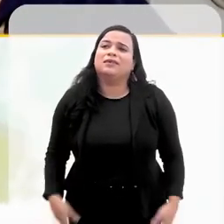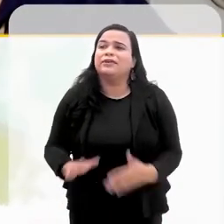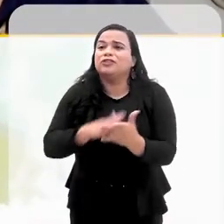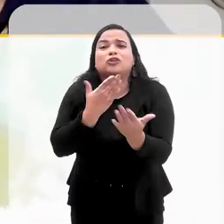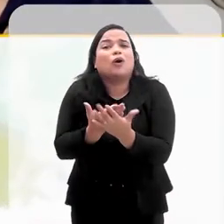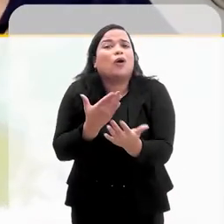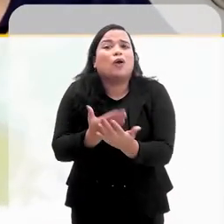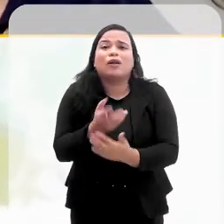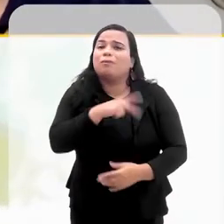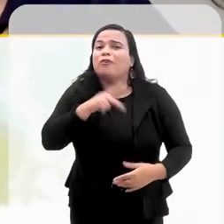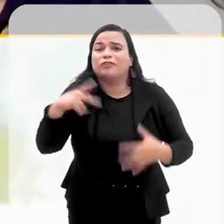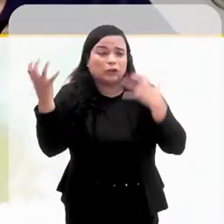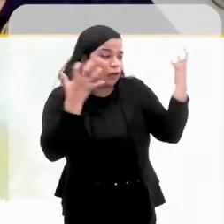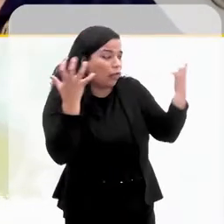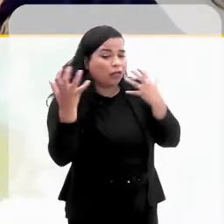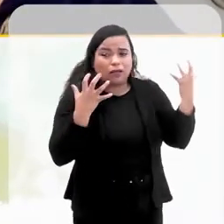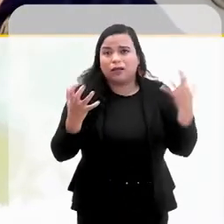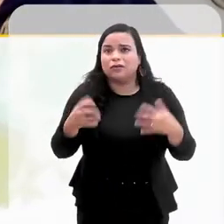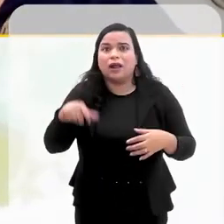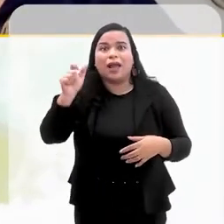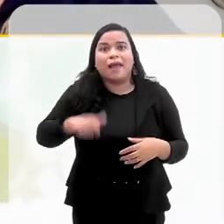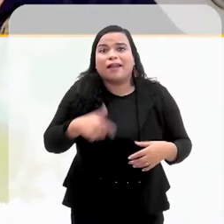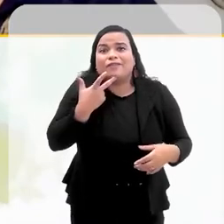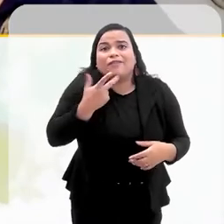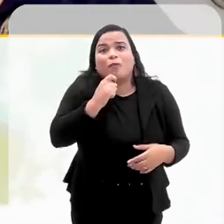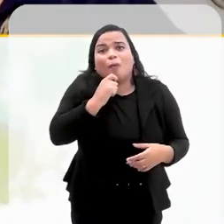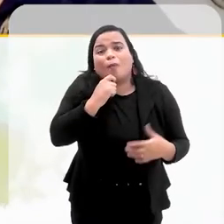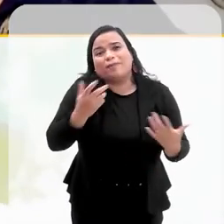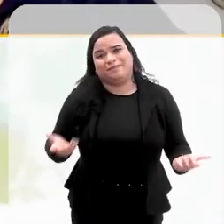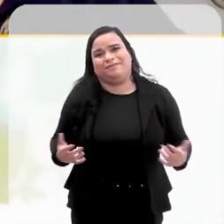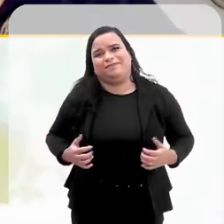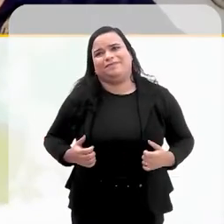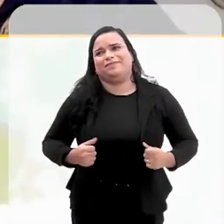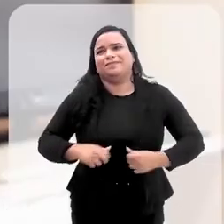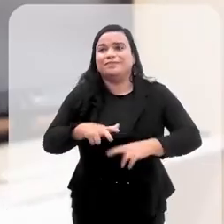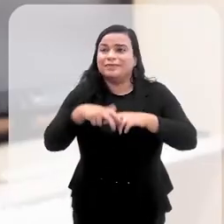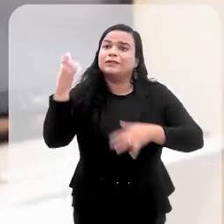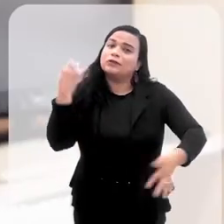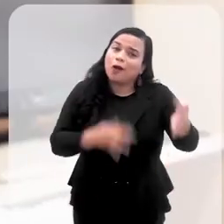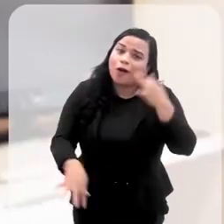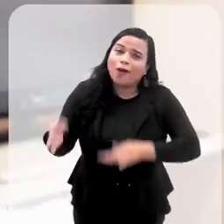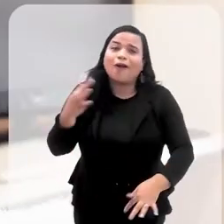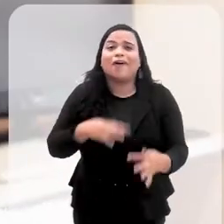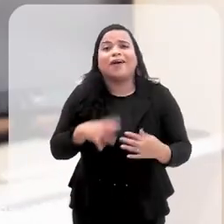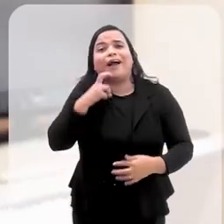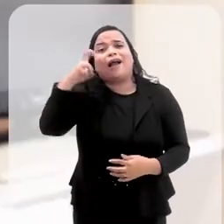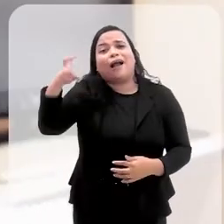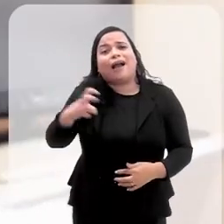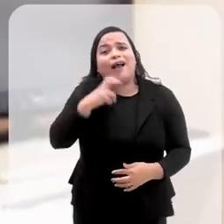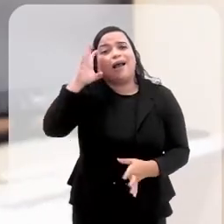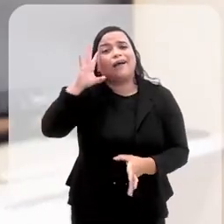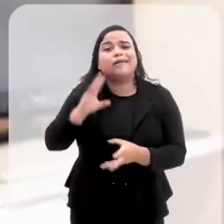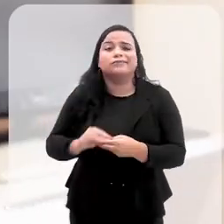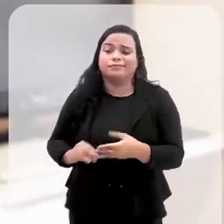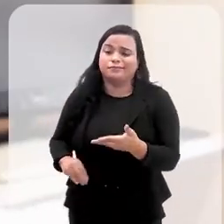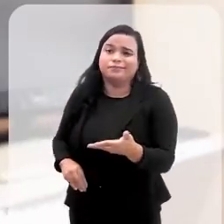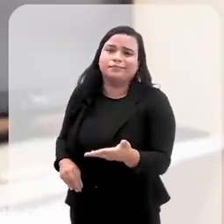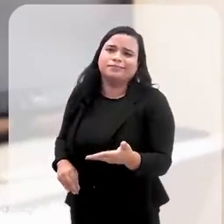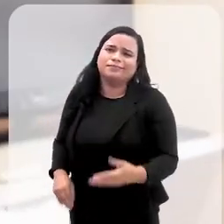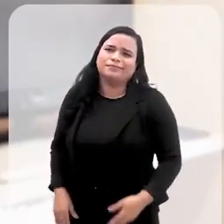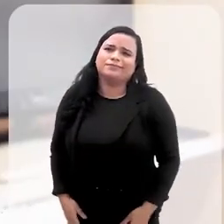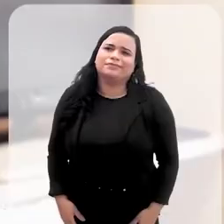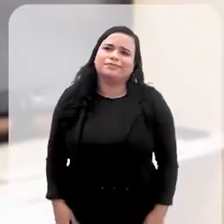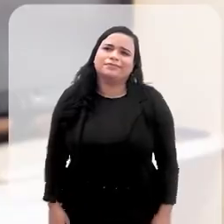dói, né? Então você fica achando que a Exatamente. pessoa tá tendo, ah, ela tá tendo um surto, ela tá tendo algum problema, que na verdade é a bolha